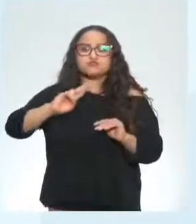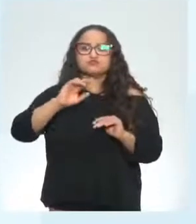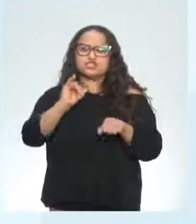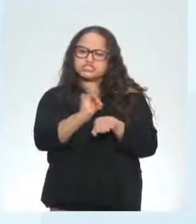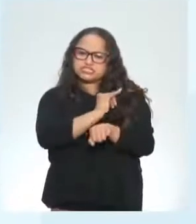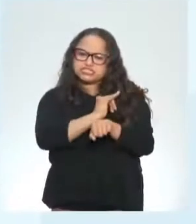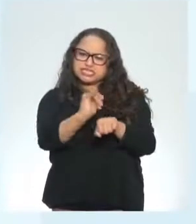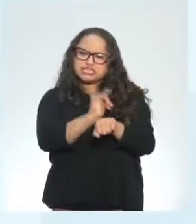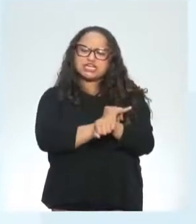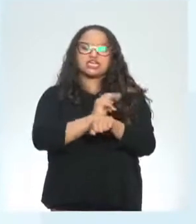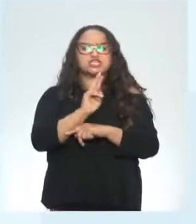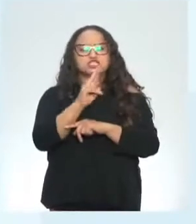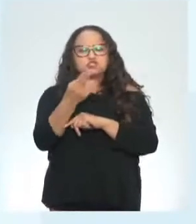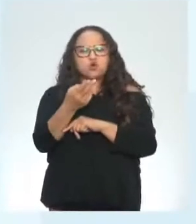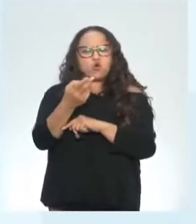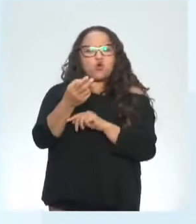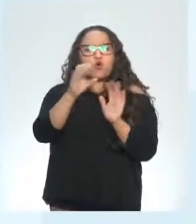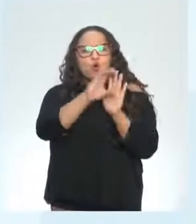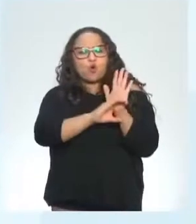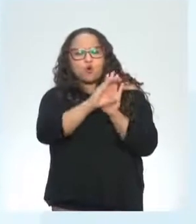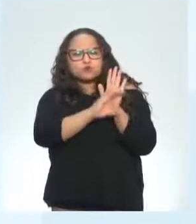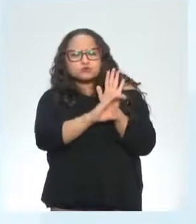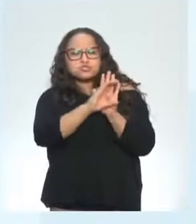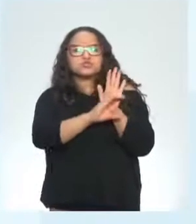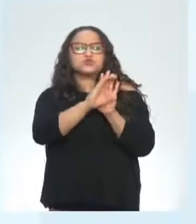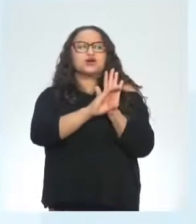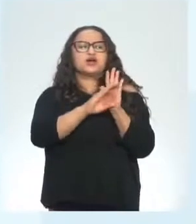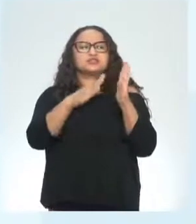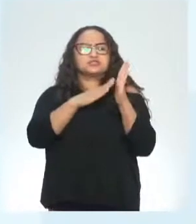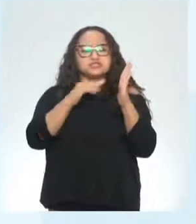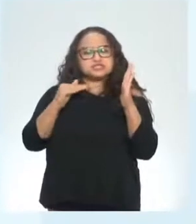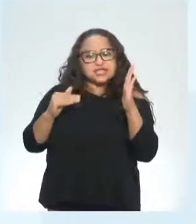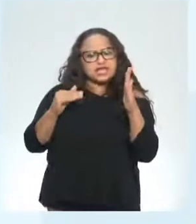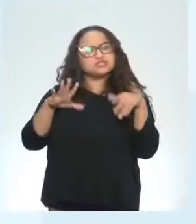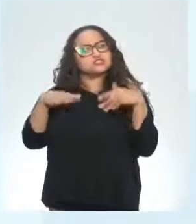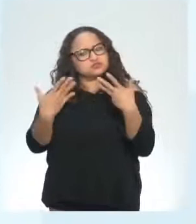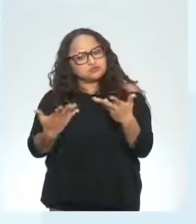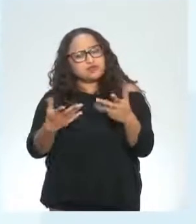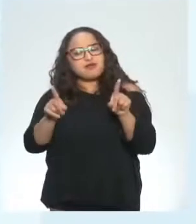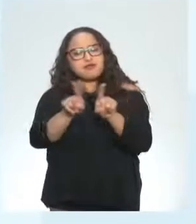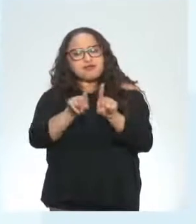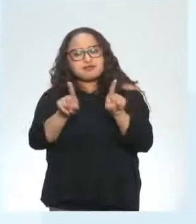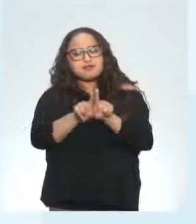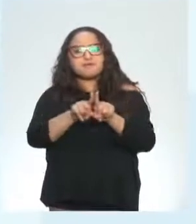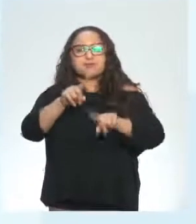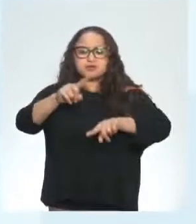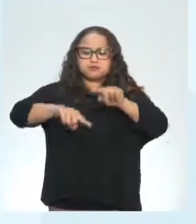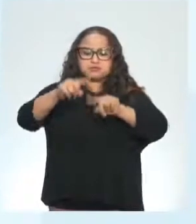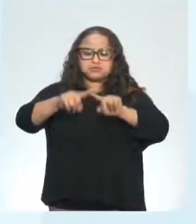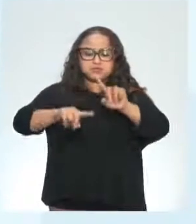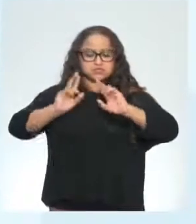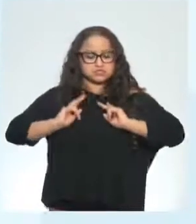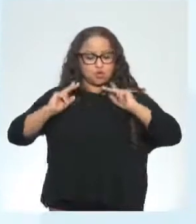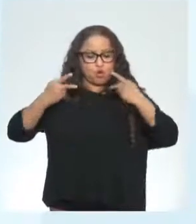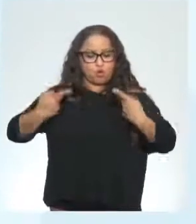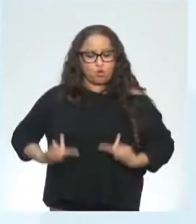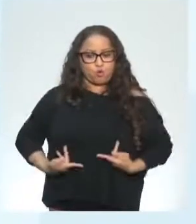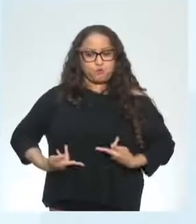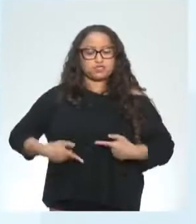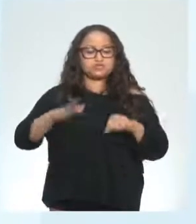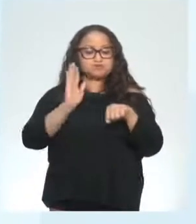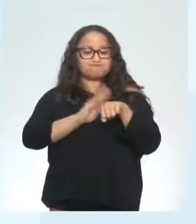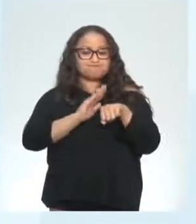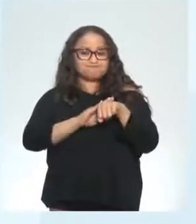técnicos, né, ou conceituais, como a gente falou lá anteriormente, e também recursos materiais e humanos para a confecção de sua